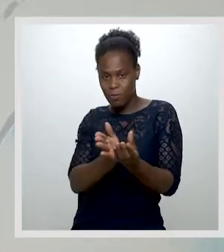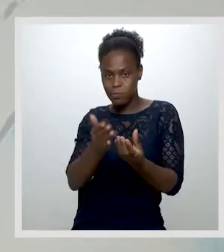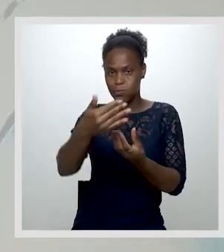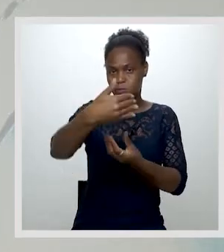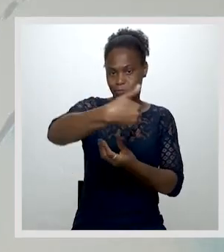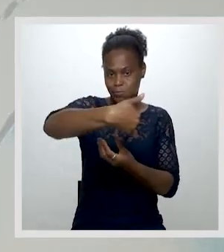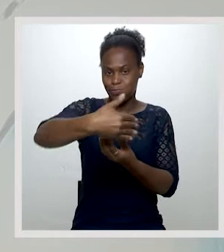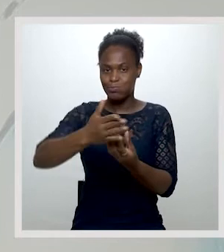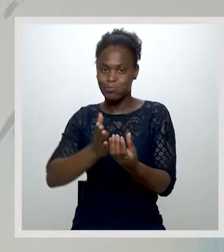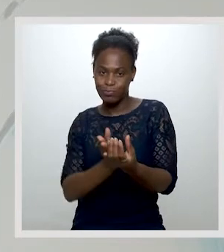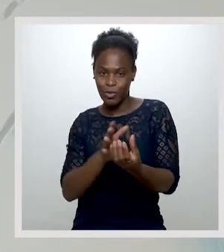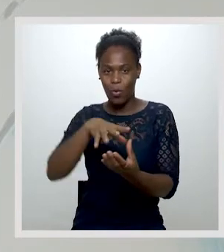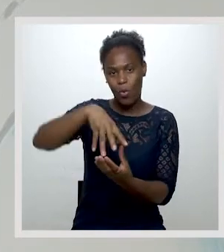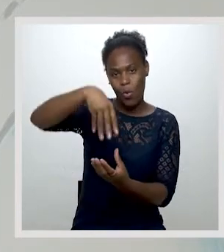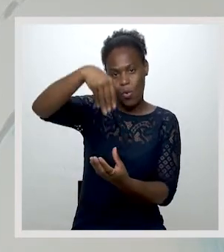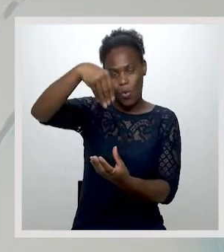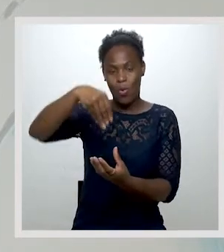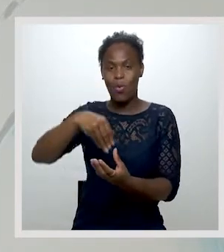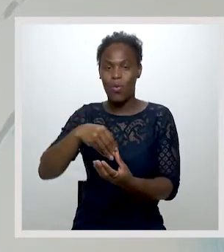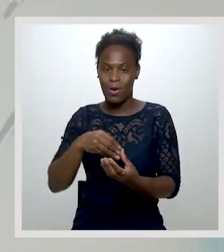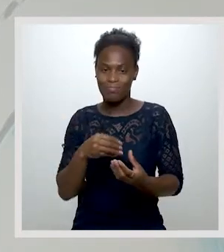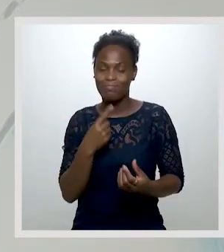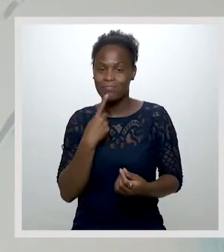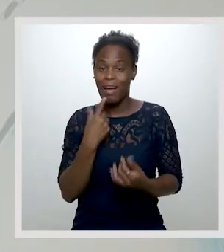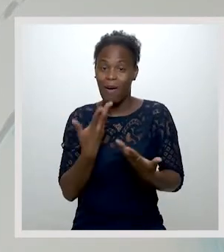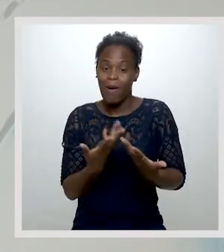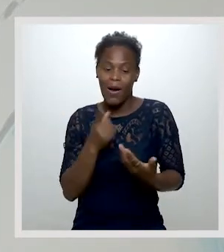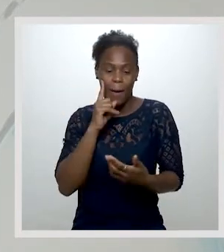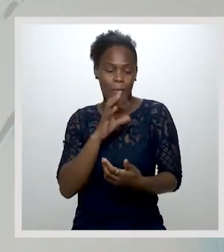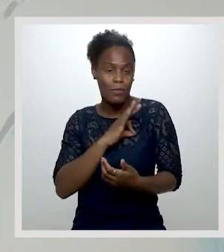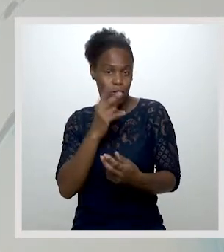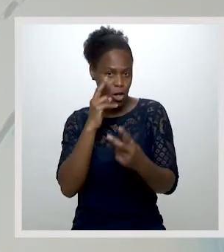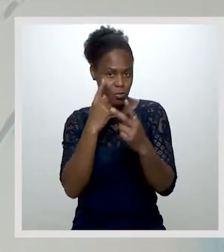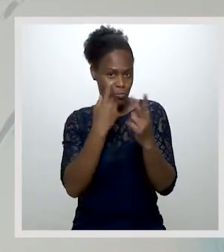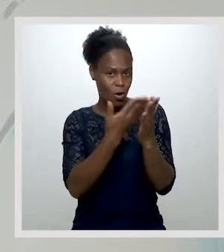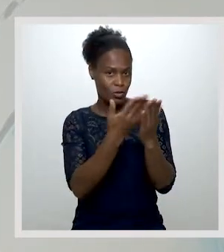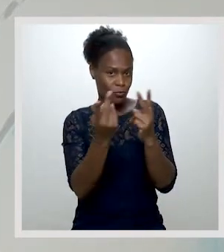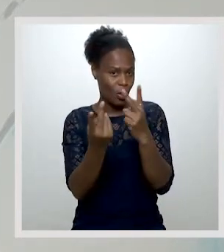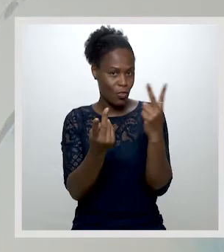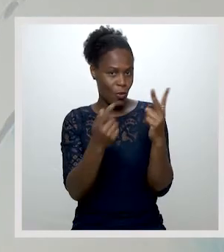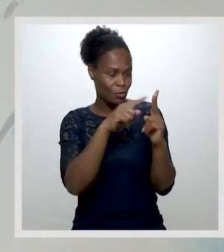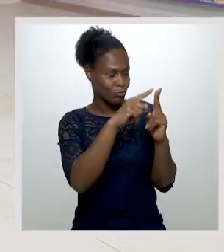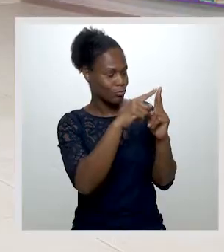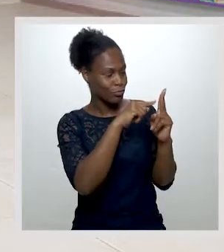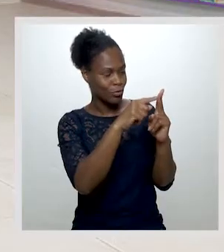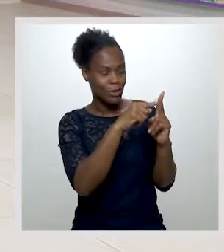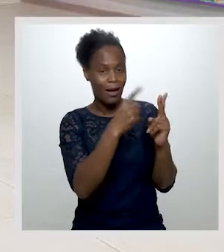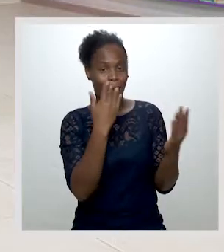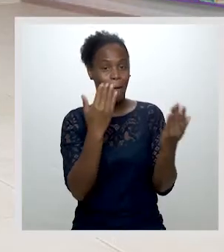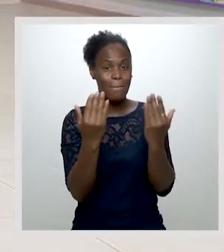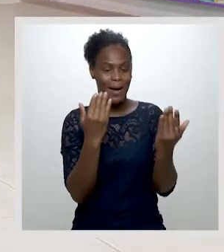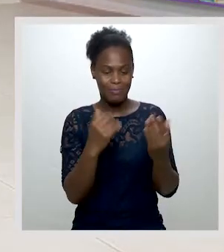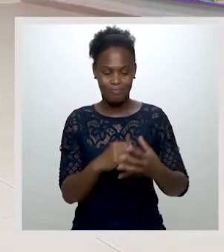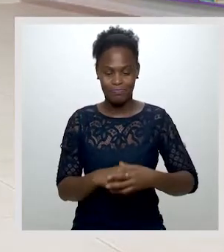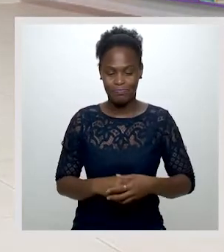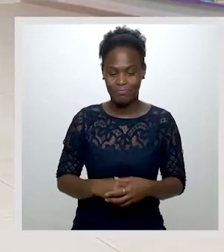Agora, a professora vai vos mostrar os dois sólidos para compararmos. Tá certo? Então, tenho